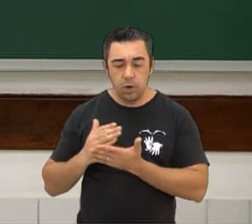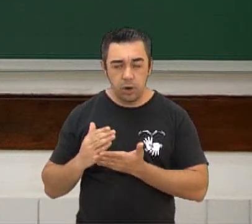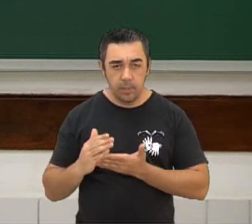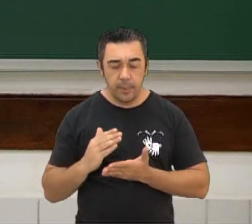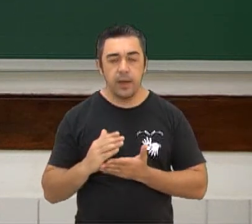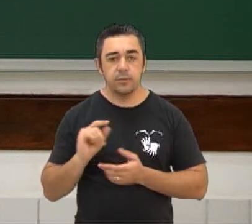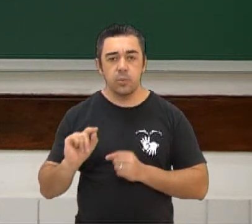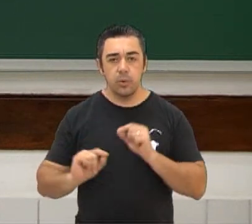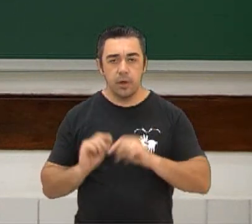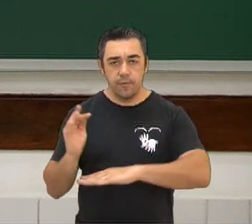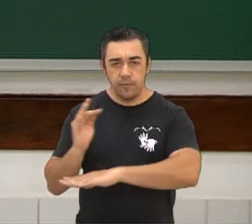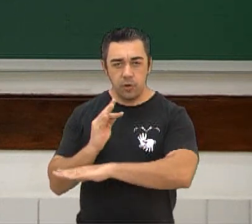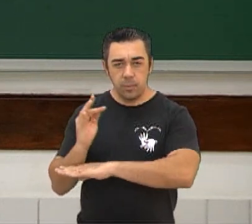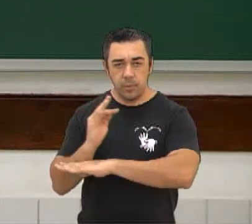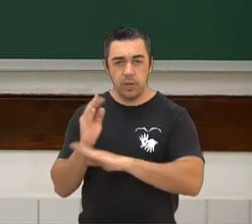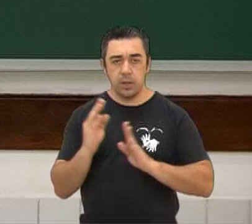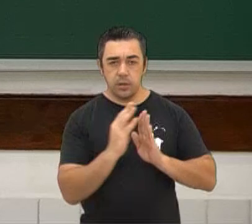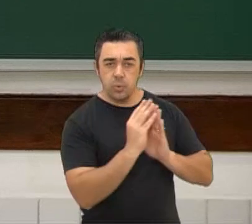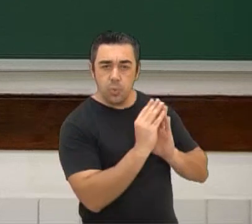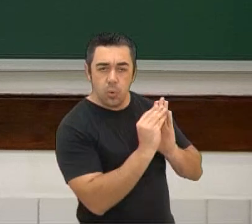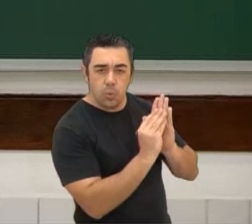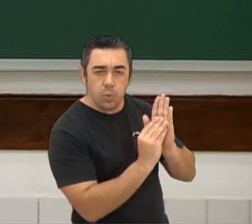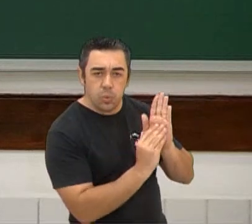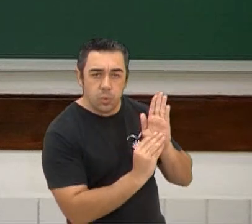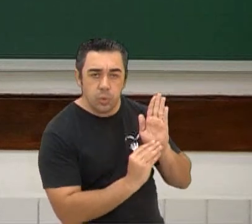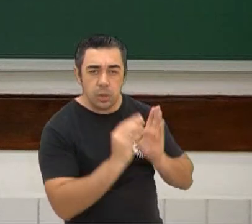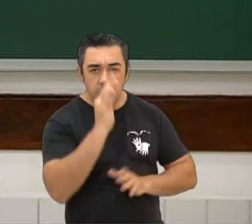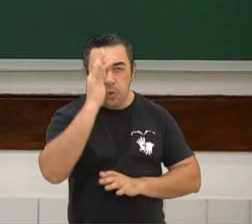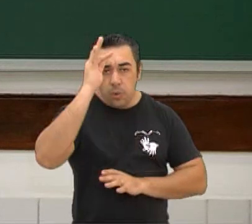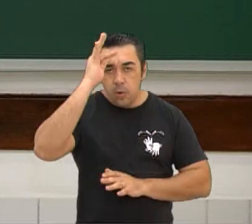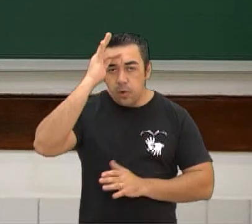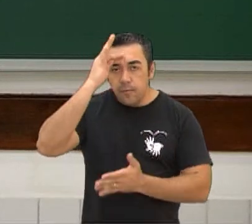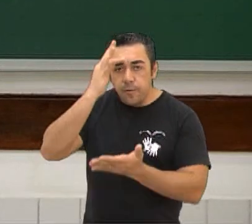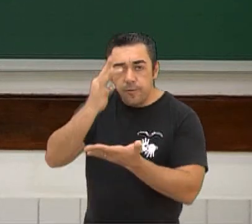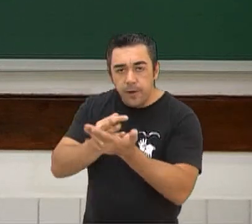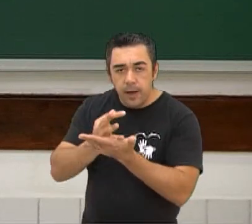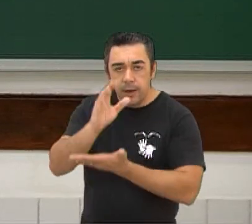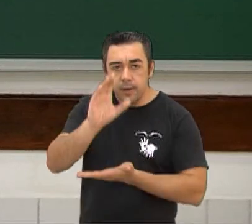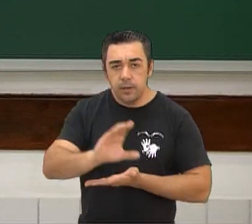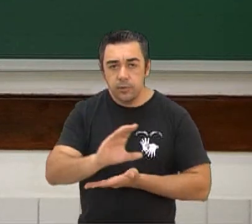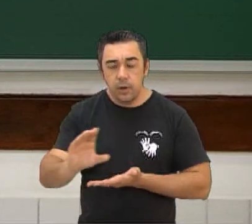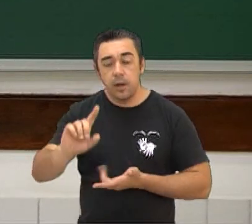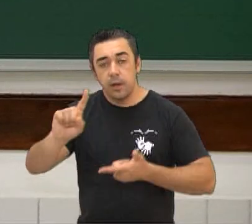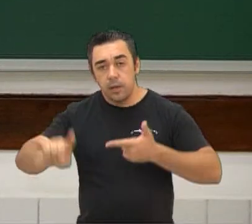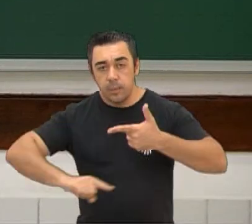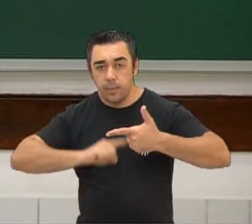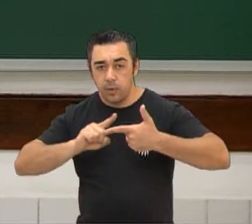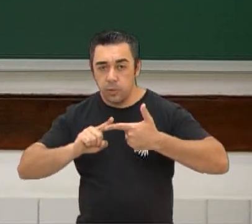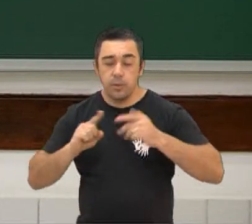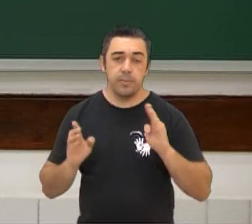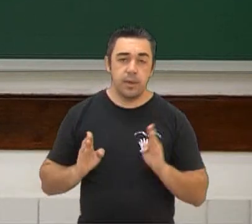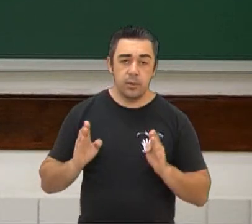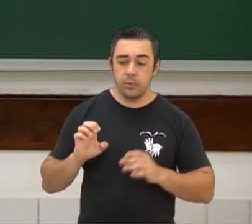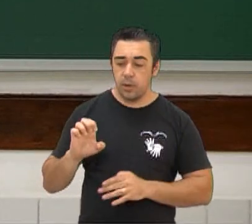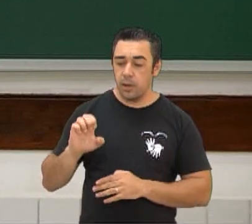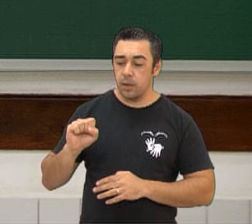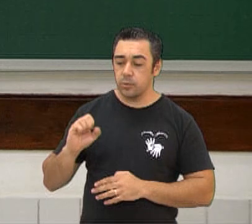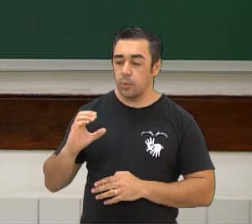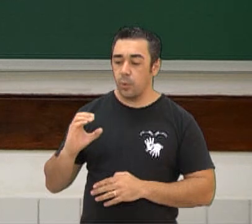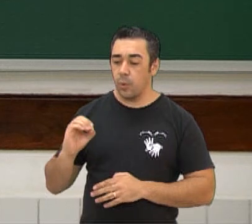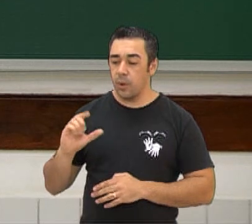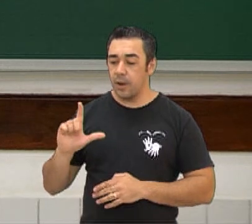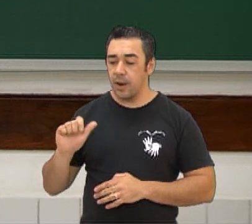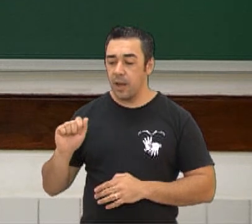da fé católica. Um pouco mais adiante vem a escolástica, e com a escolástica tem